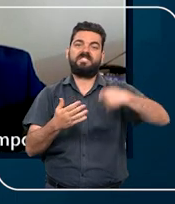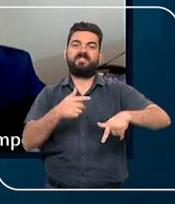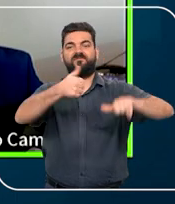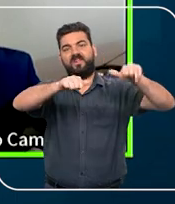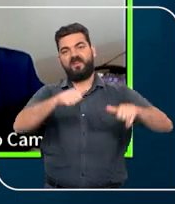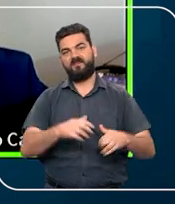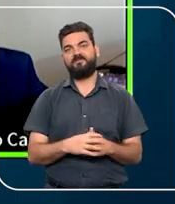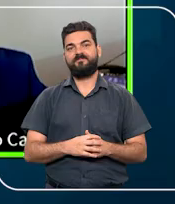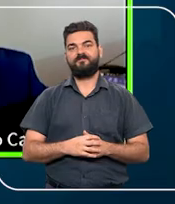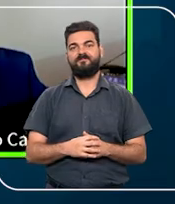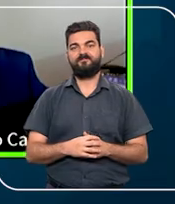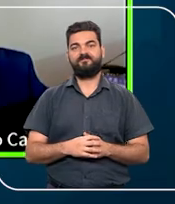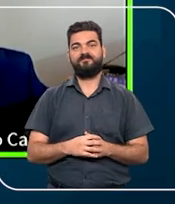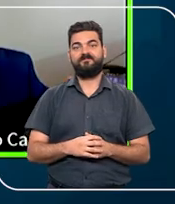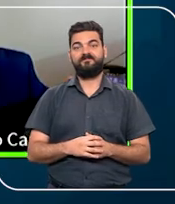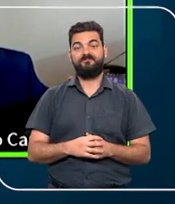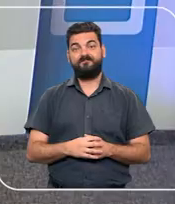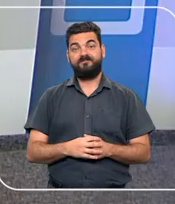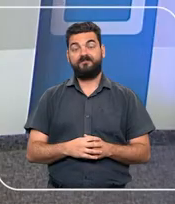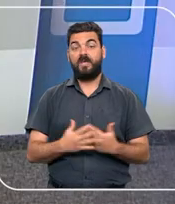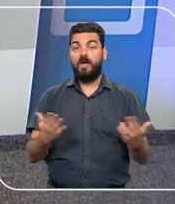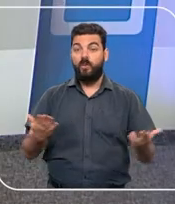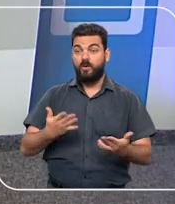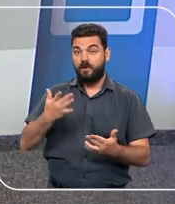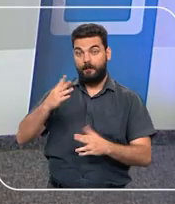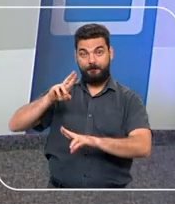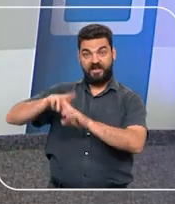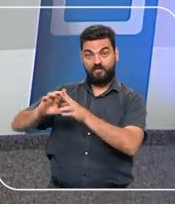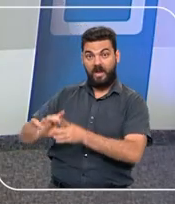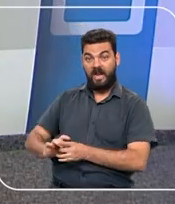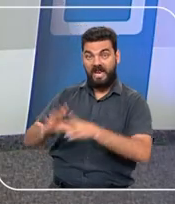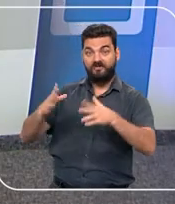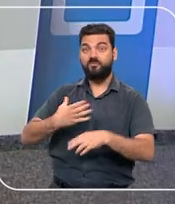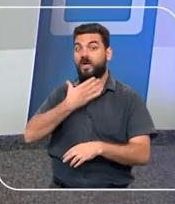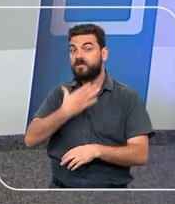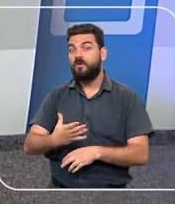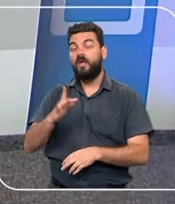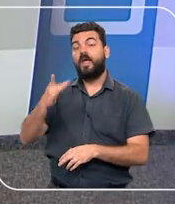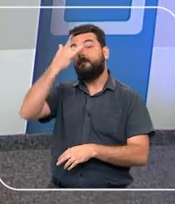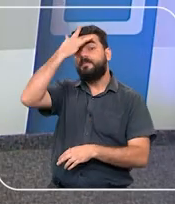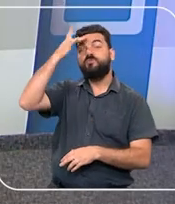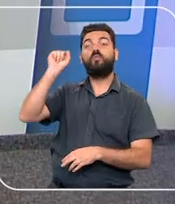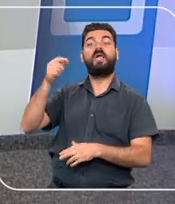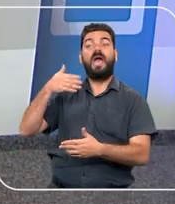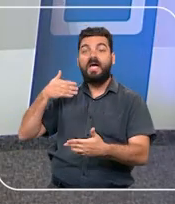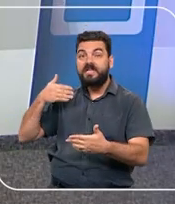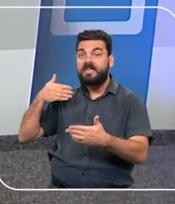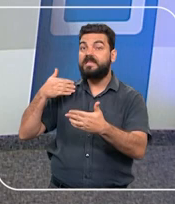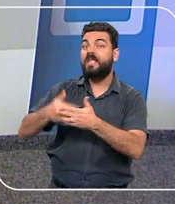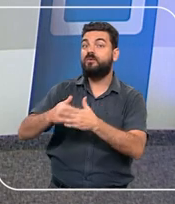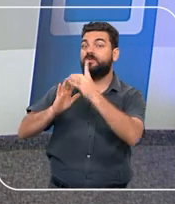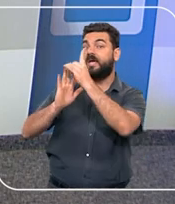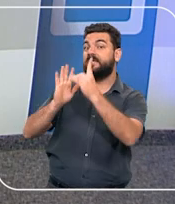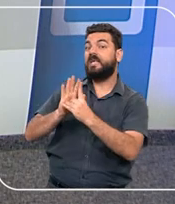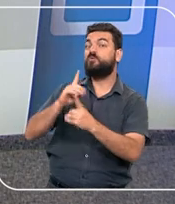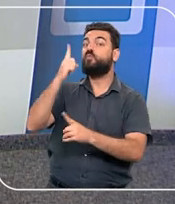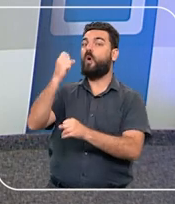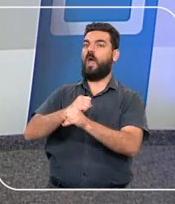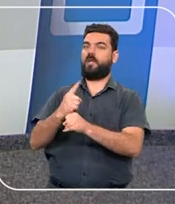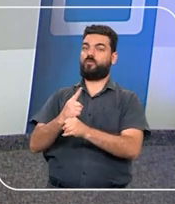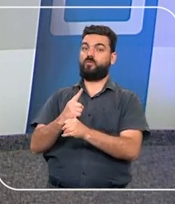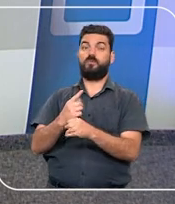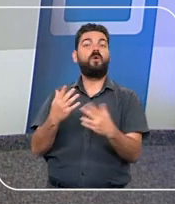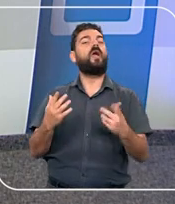foram analisadas na decisão anterior indulto Natalino só pode ser concedido para condenados até a publicação do